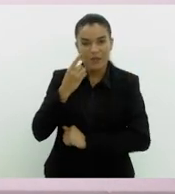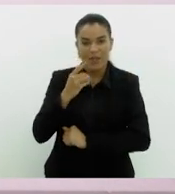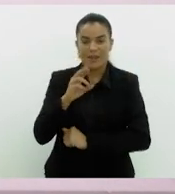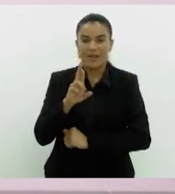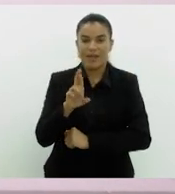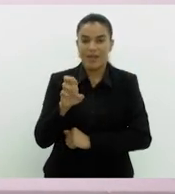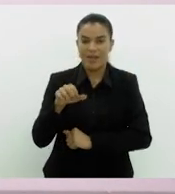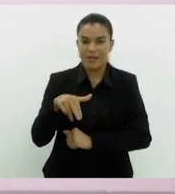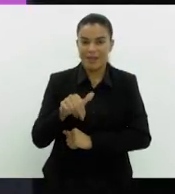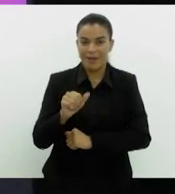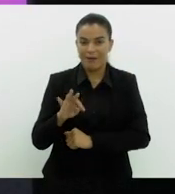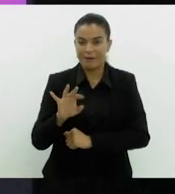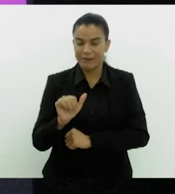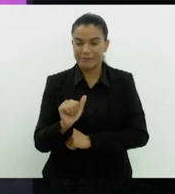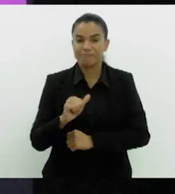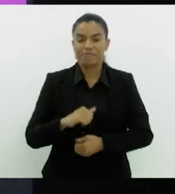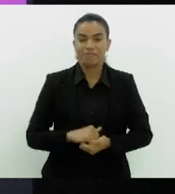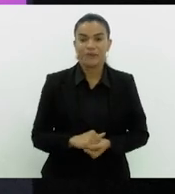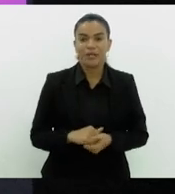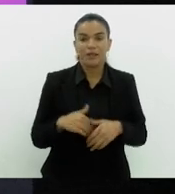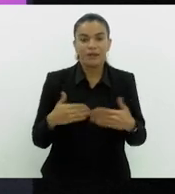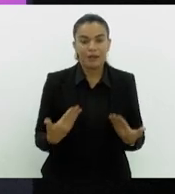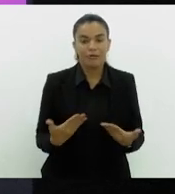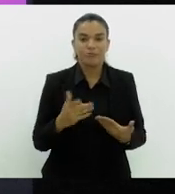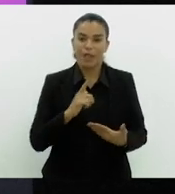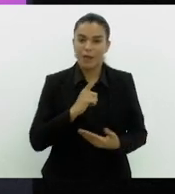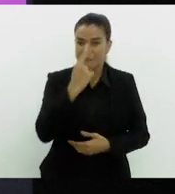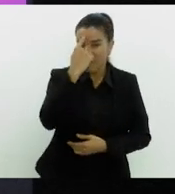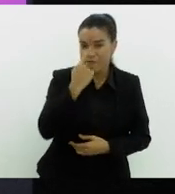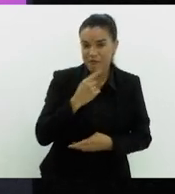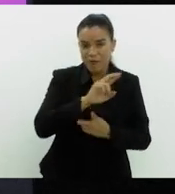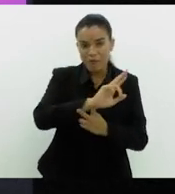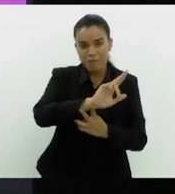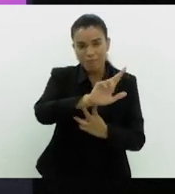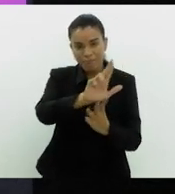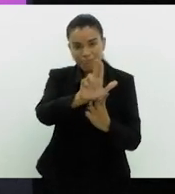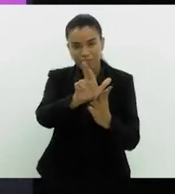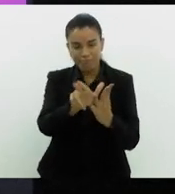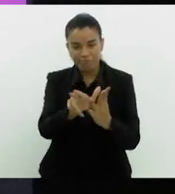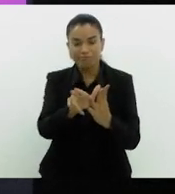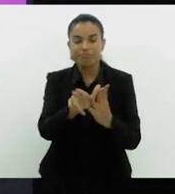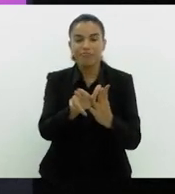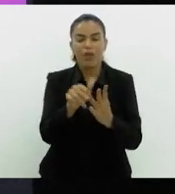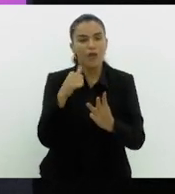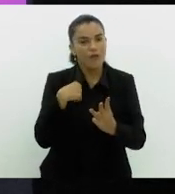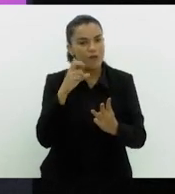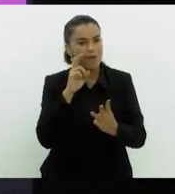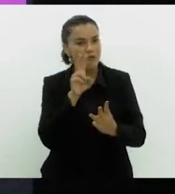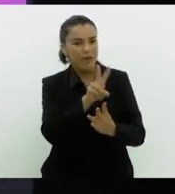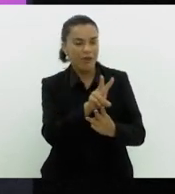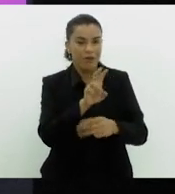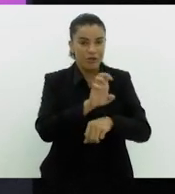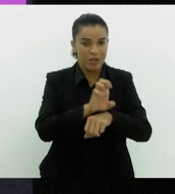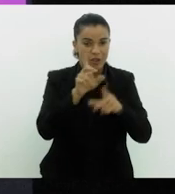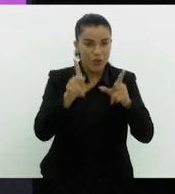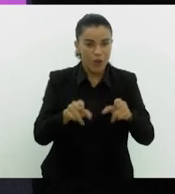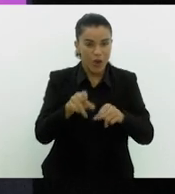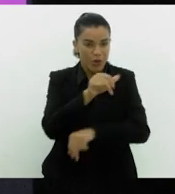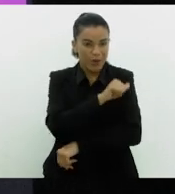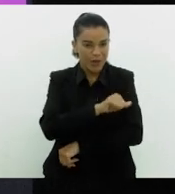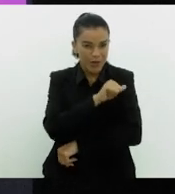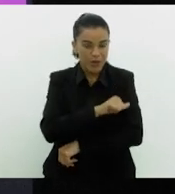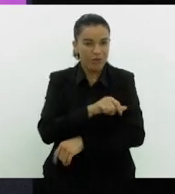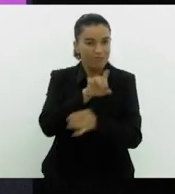faz sentido para essa discussão, né? Então, a gente trazer os perfis diferentes do cuidado. E quando a gente olha para um estado como o Rio de Janeiro, que